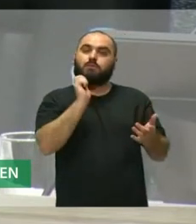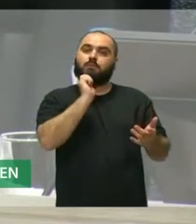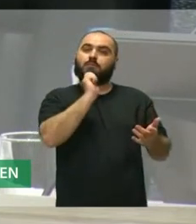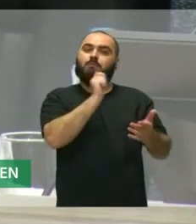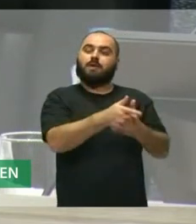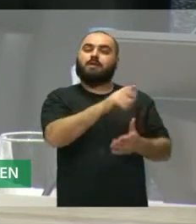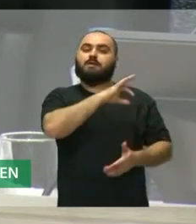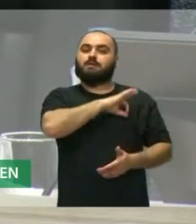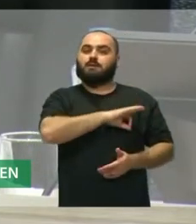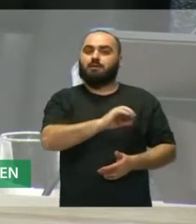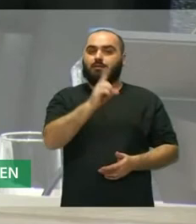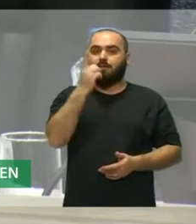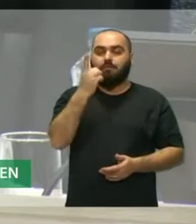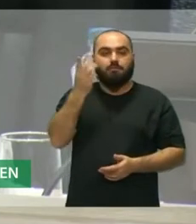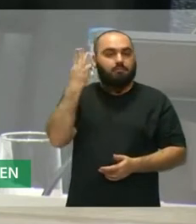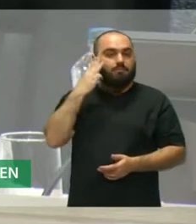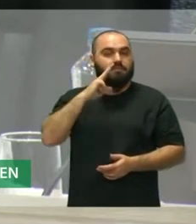aumentou em